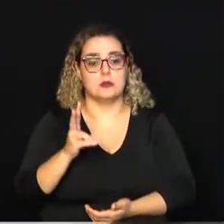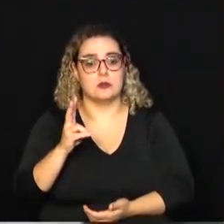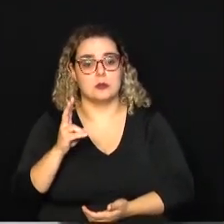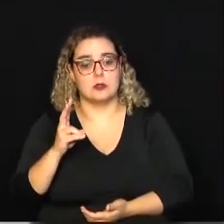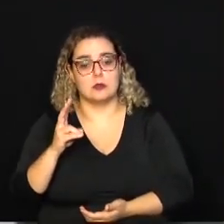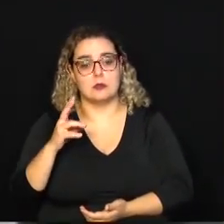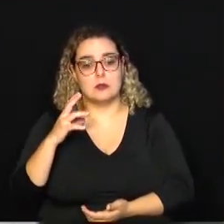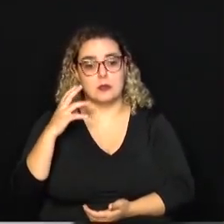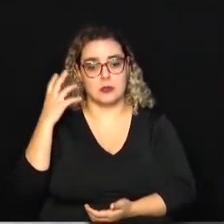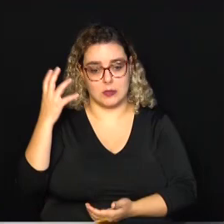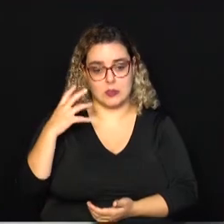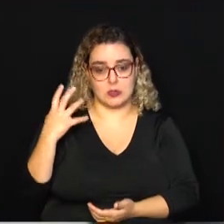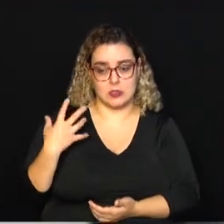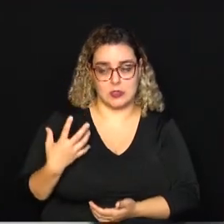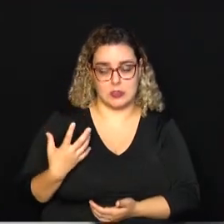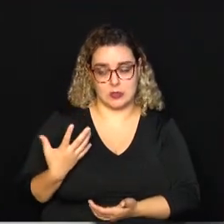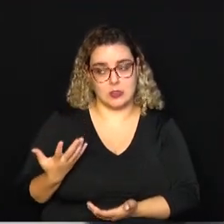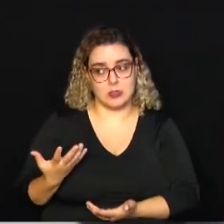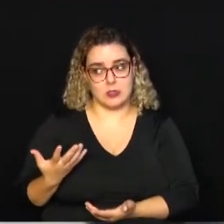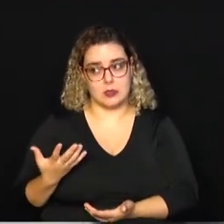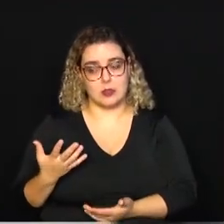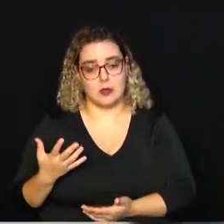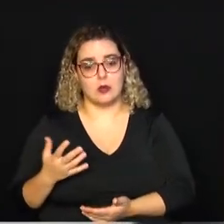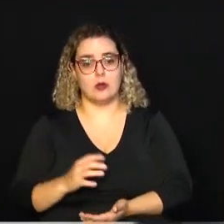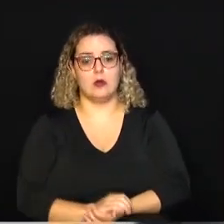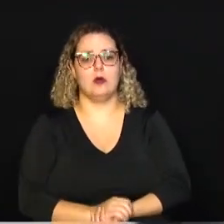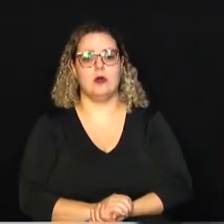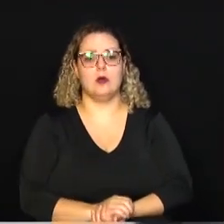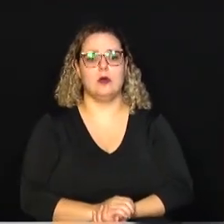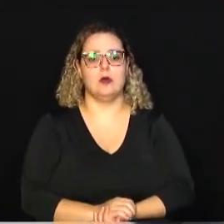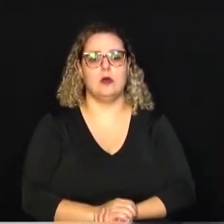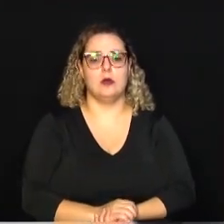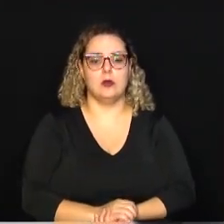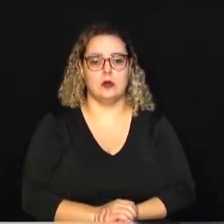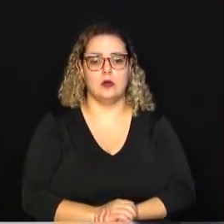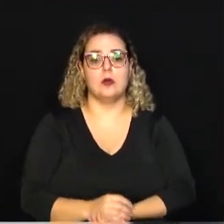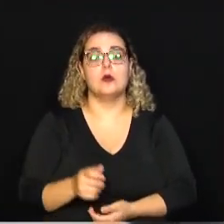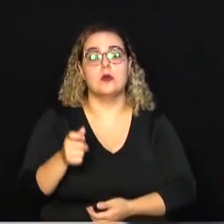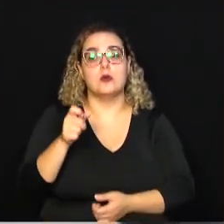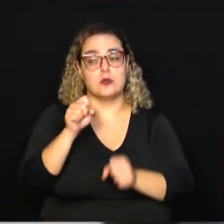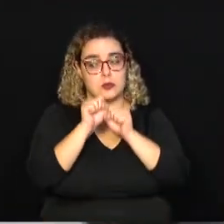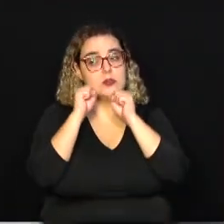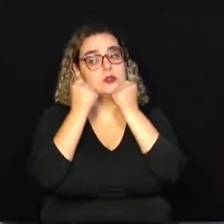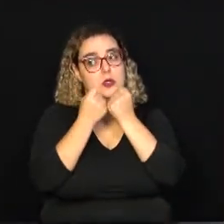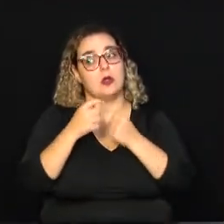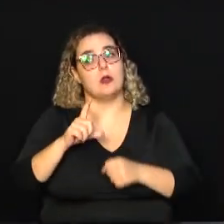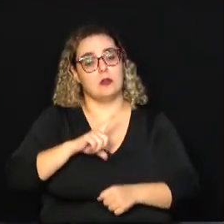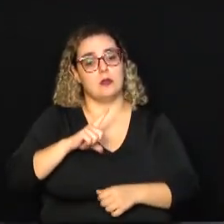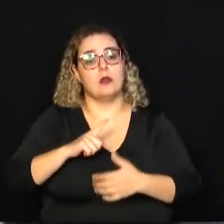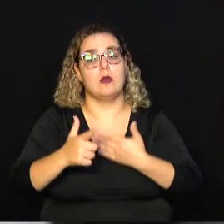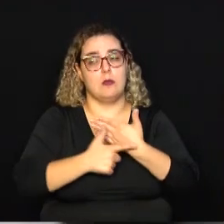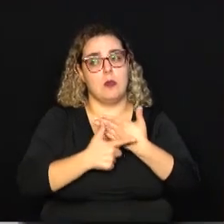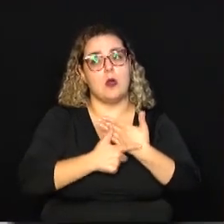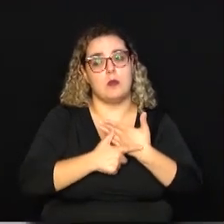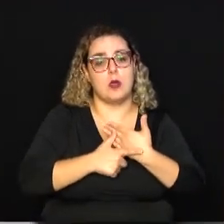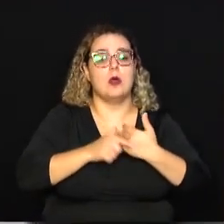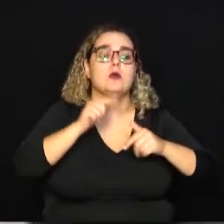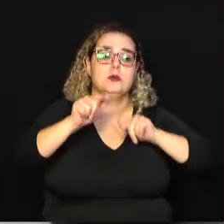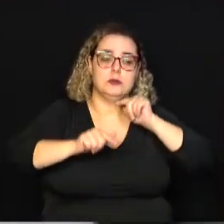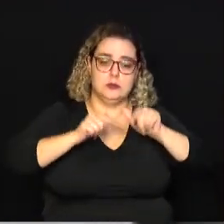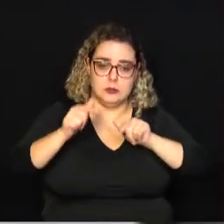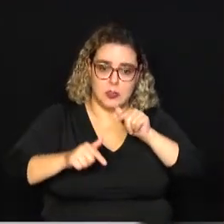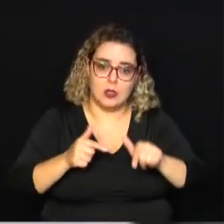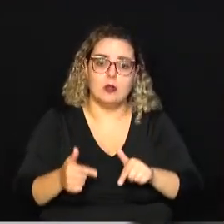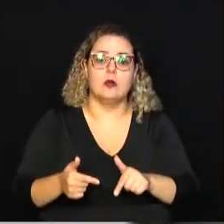que o sindicato tem um papel fundamental na proteção dos servidores. Espero que a gente possa ver